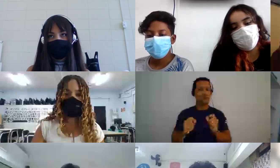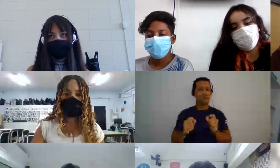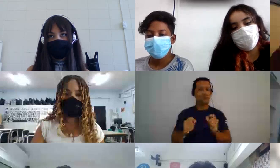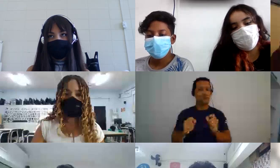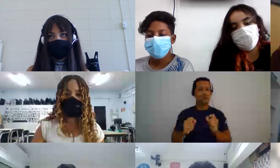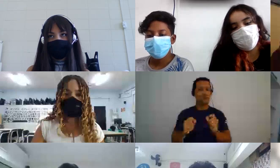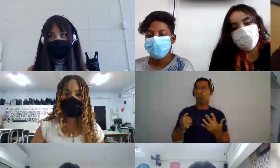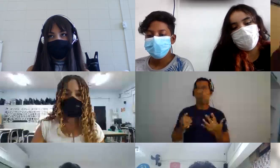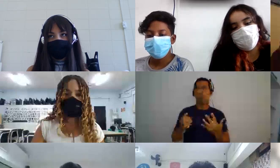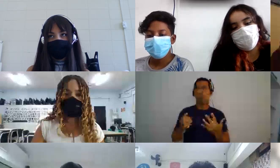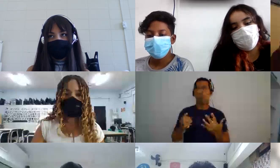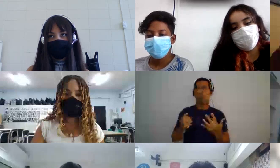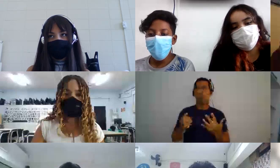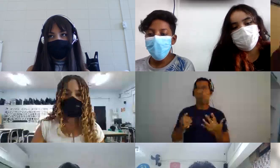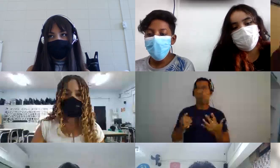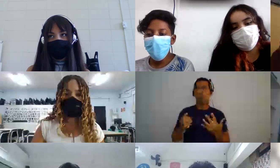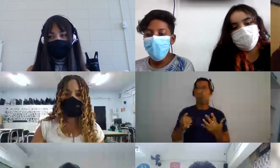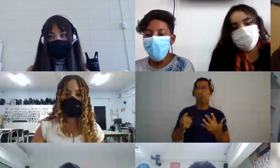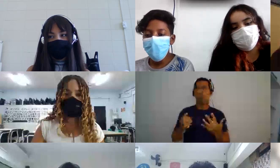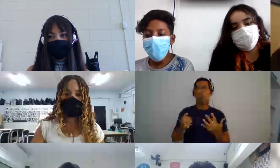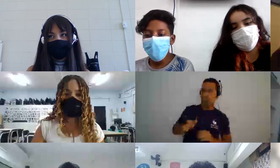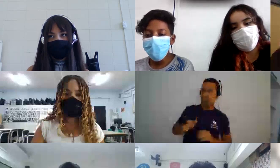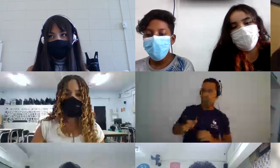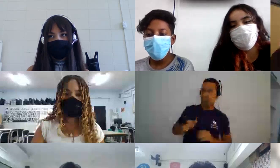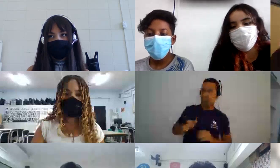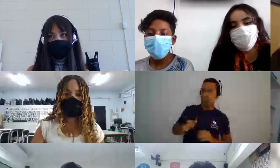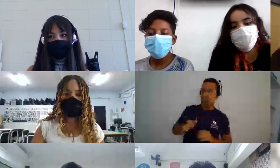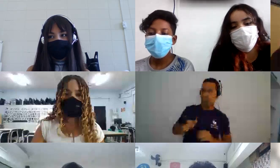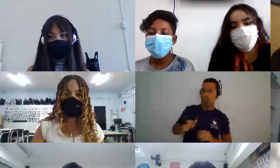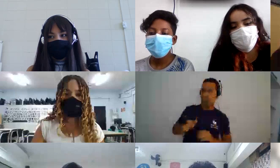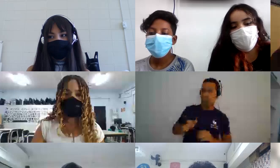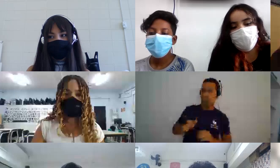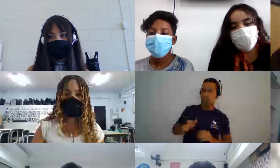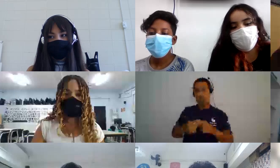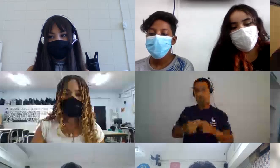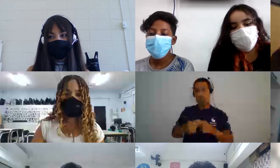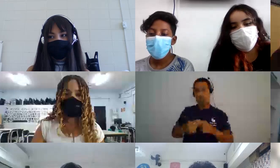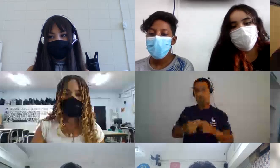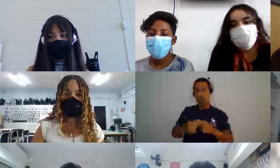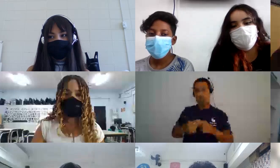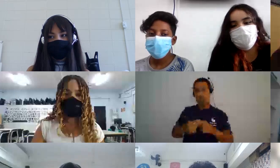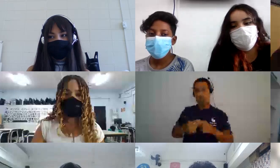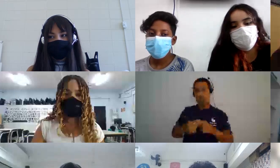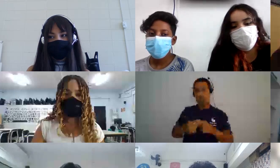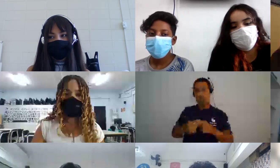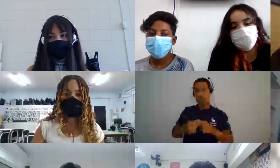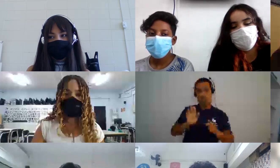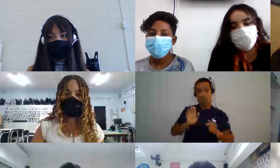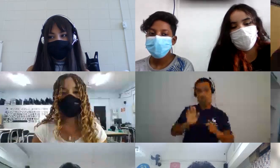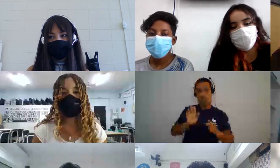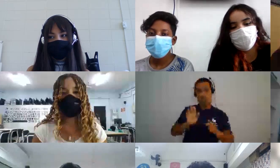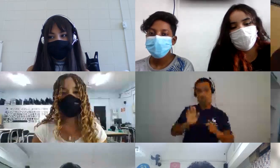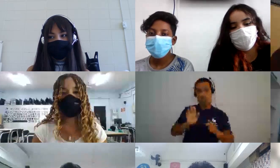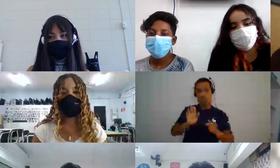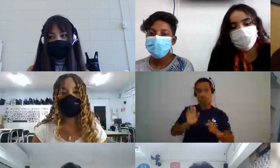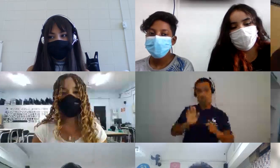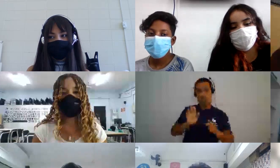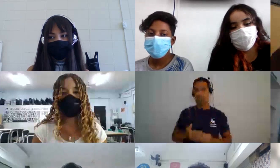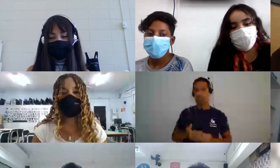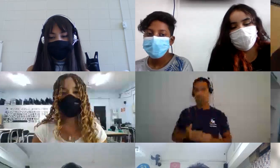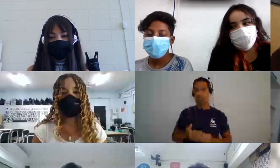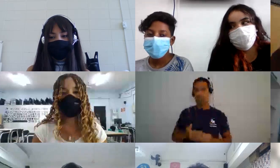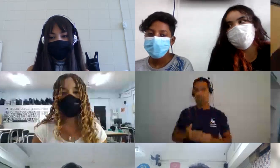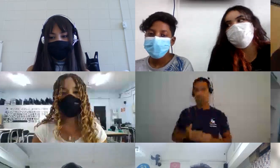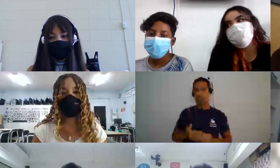só vira para eles e fala, toma cuidado, hein? Porque agora você menstruou, pode engravidar. Só fala isso, como se isso fosse simples